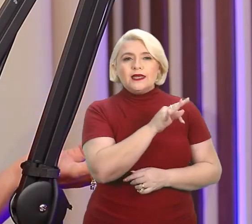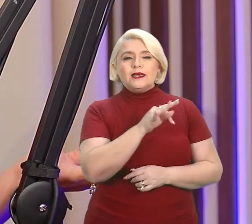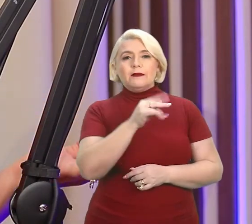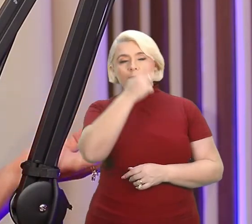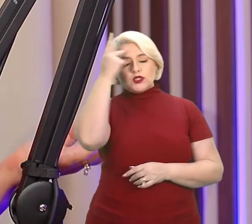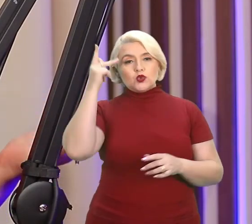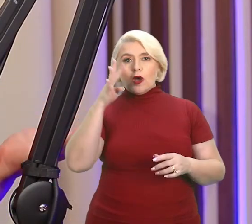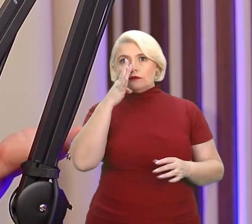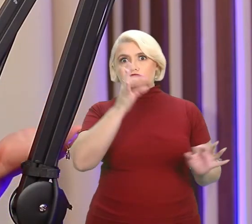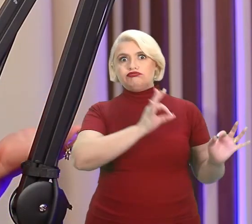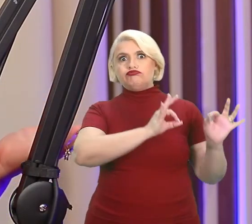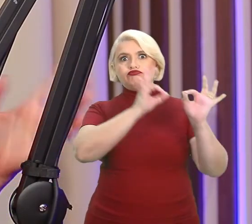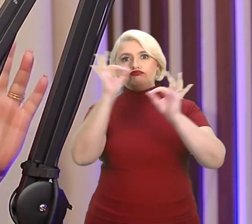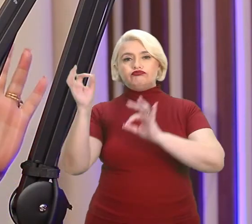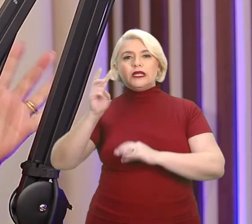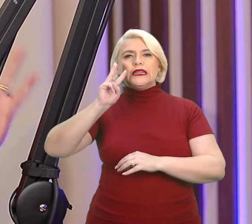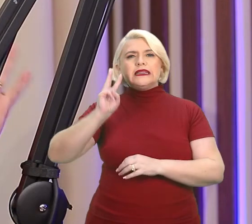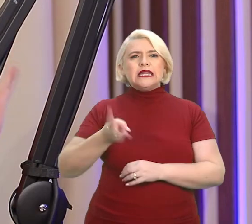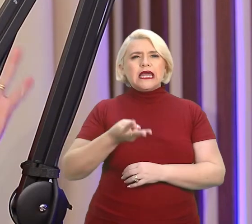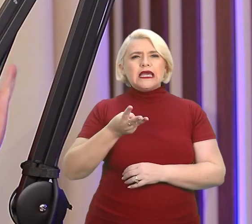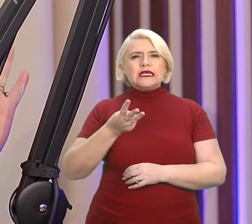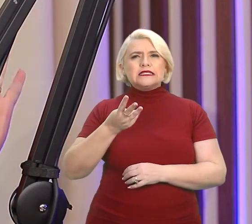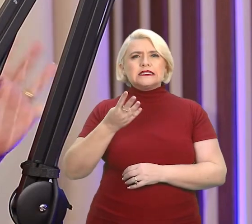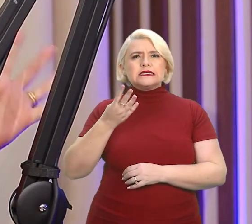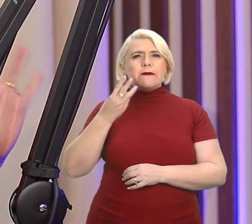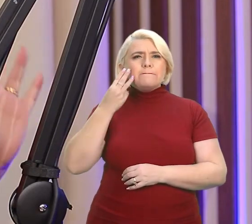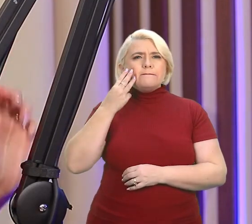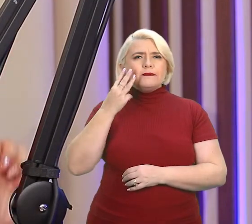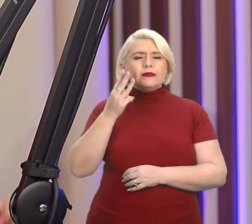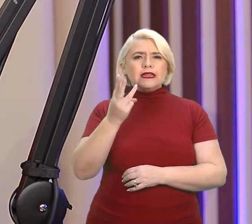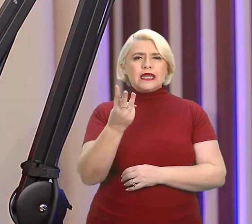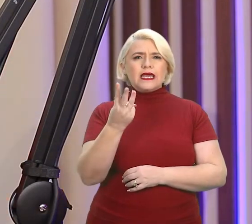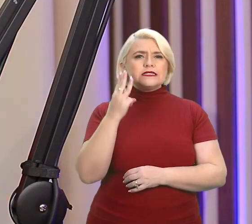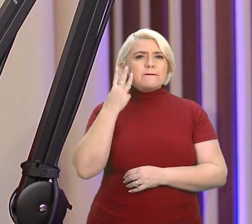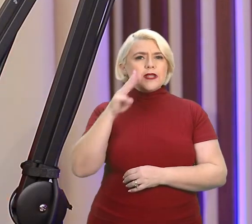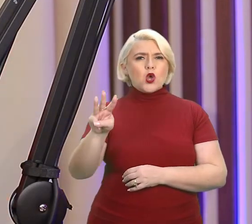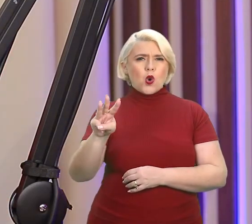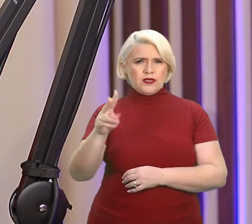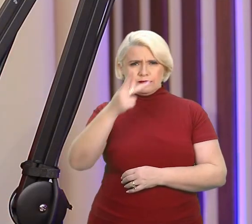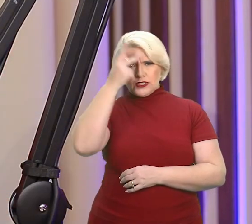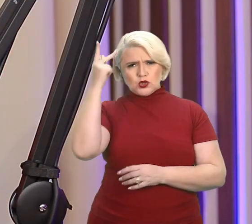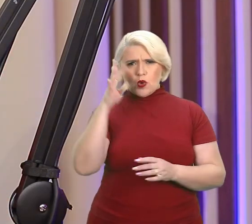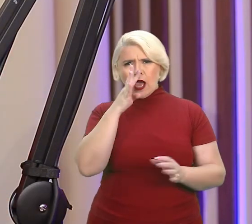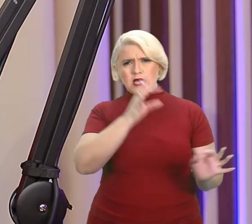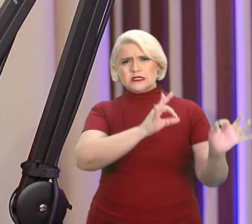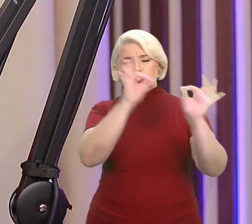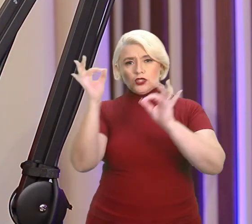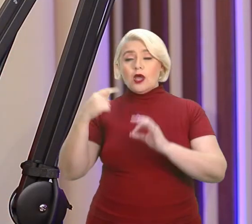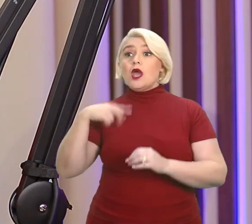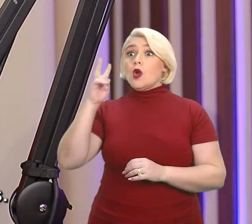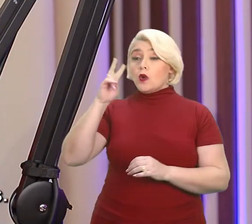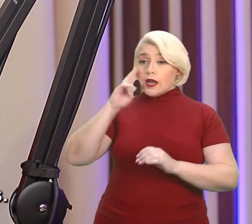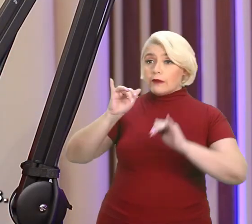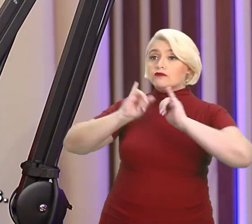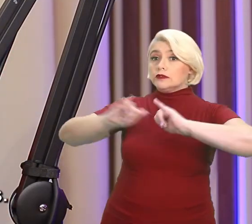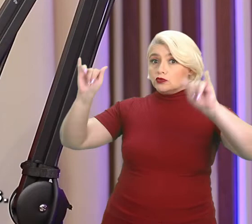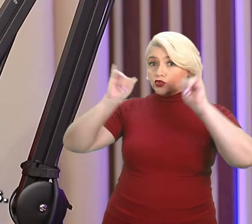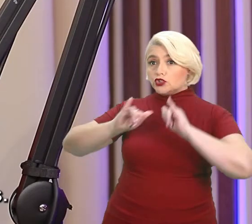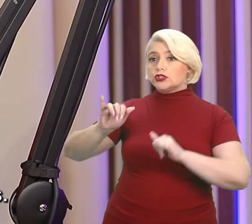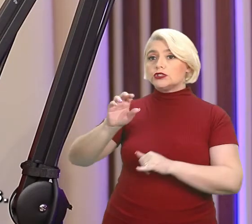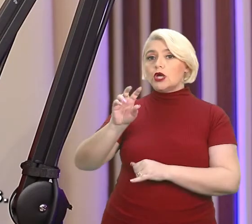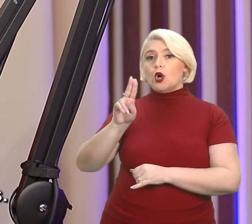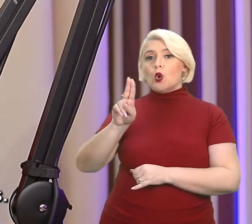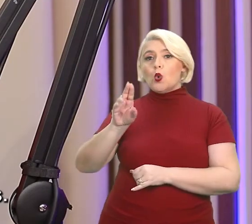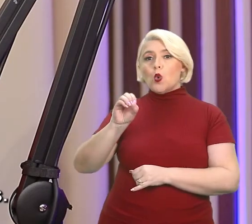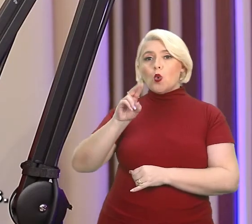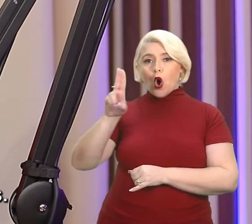mais vista, né? 3 milhões e acho que 3 milhões e 300 mil pessoas. Nossa, viram. eu lembro, vocês foram notícias no UOL. Nós fomos notícias no